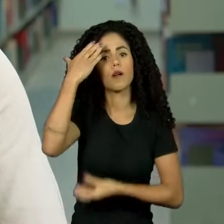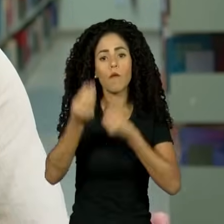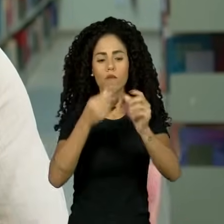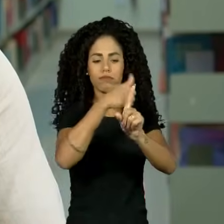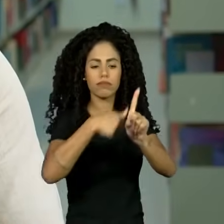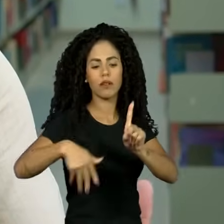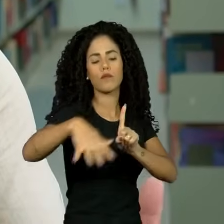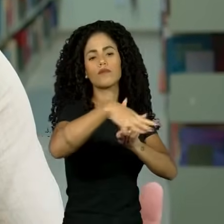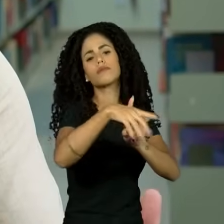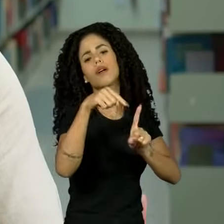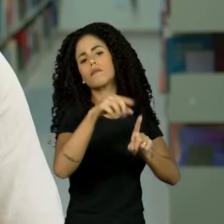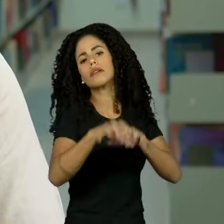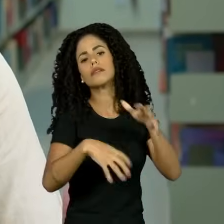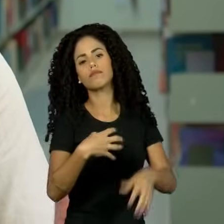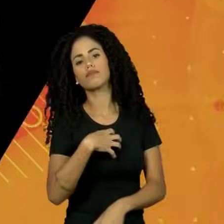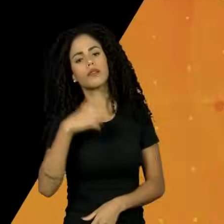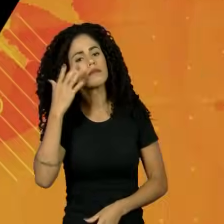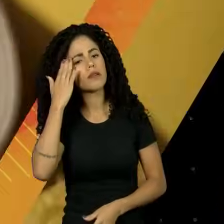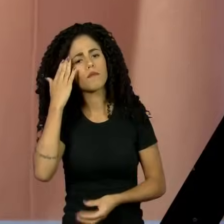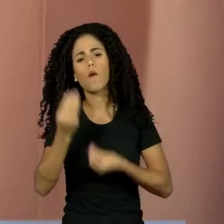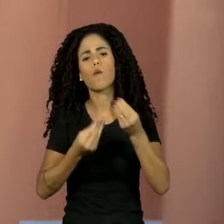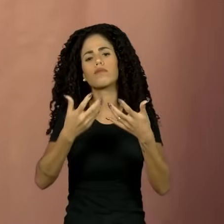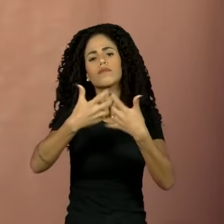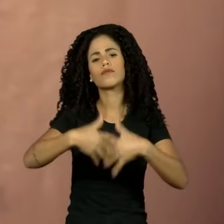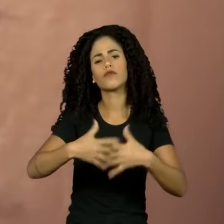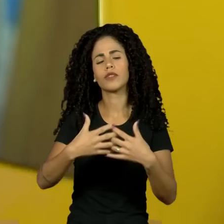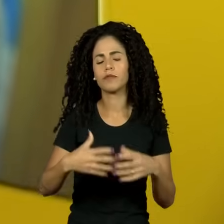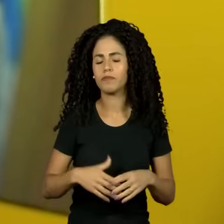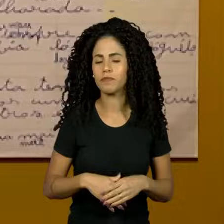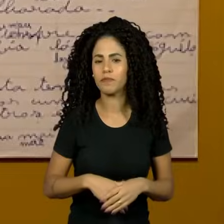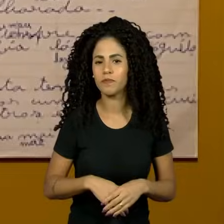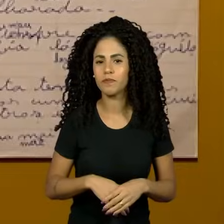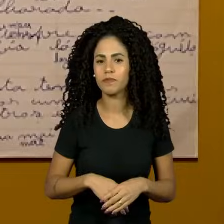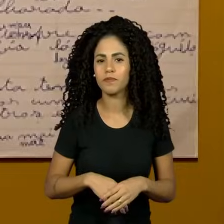sociedade toda, de uma certa maneira, tem que mobilizar.